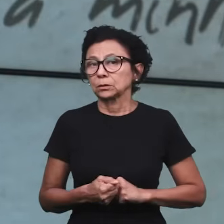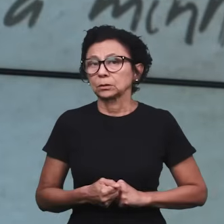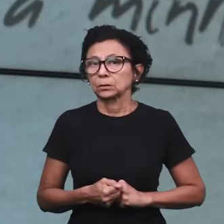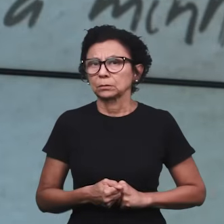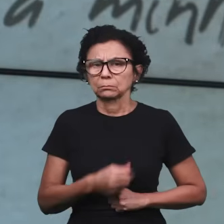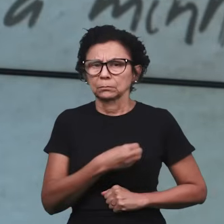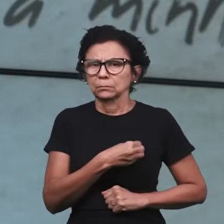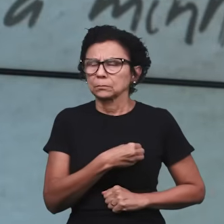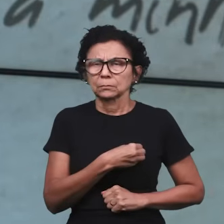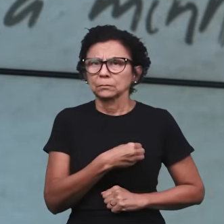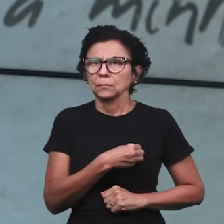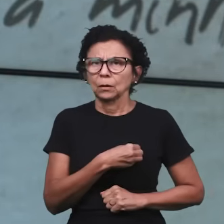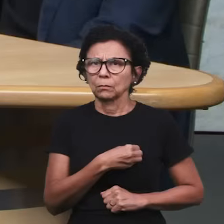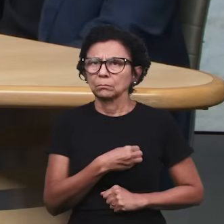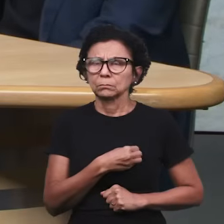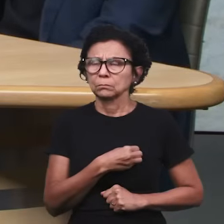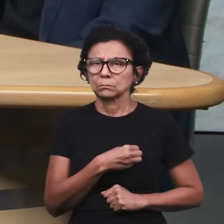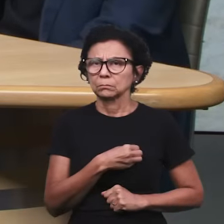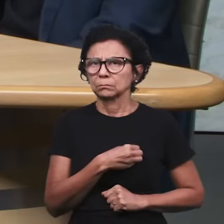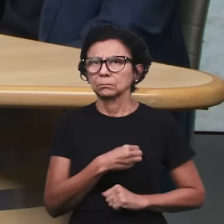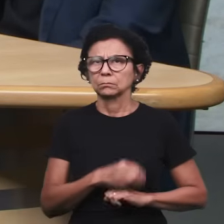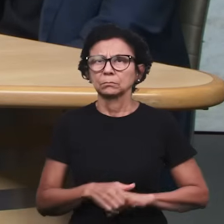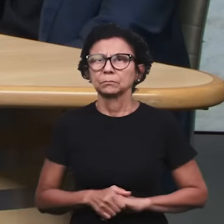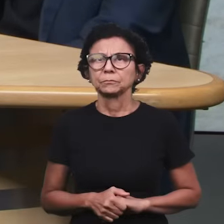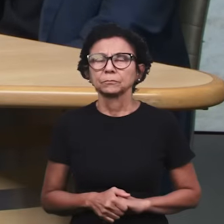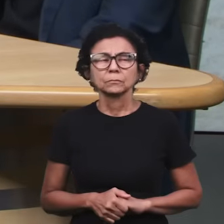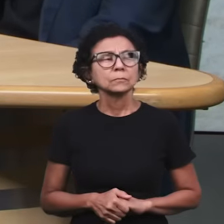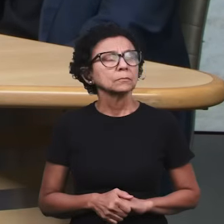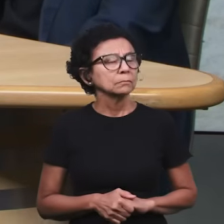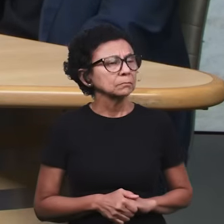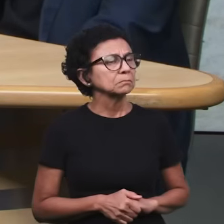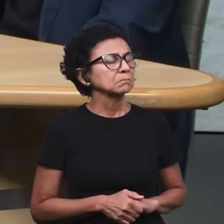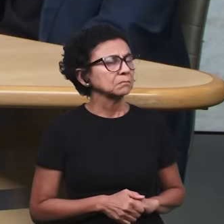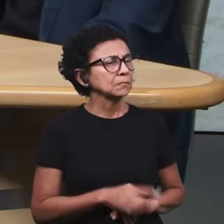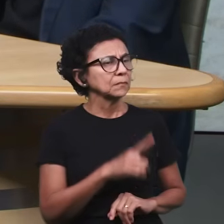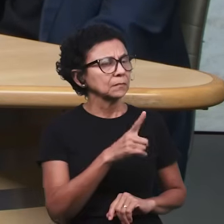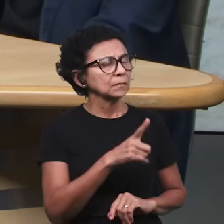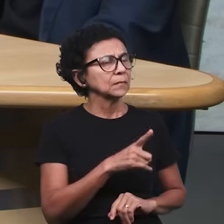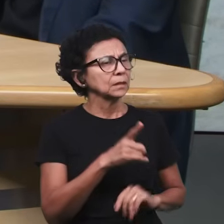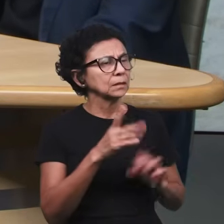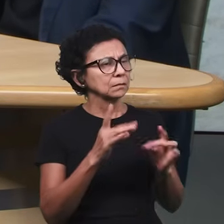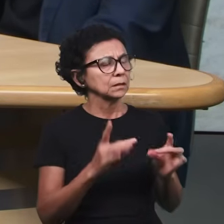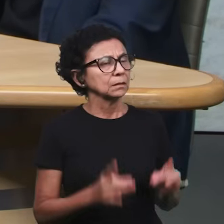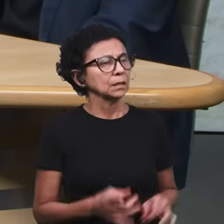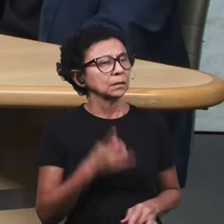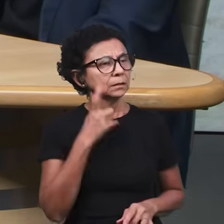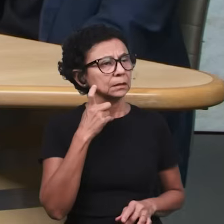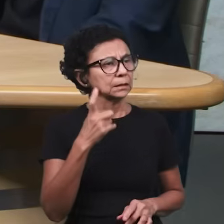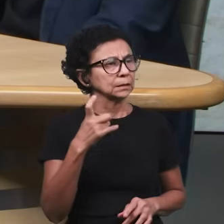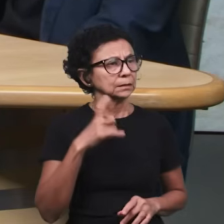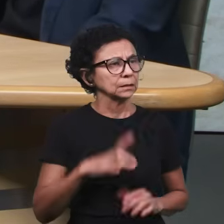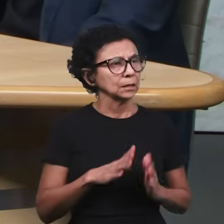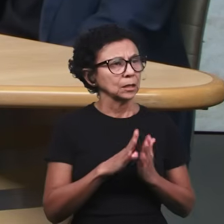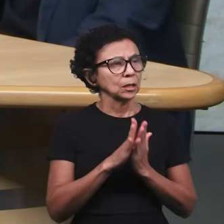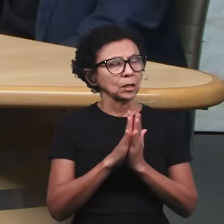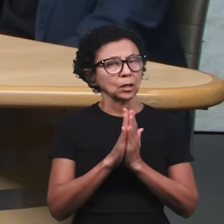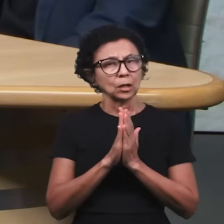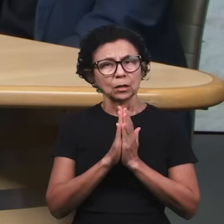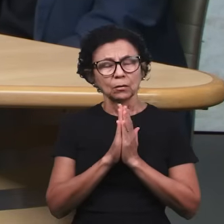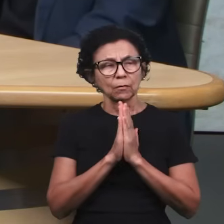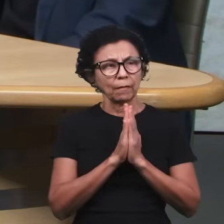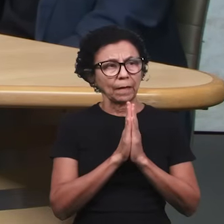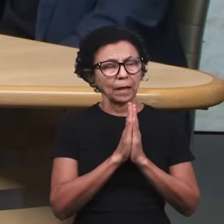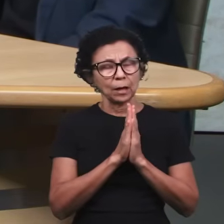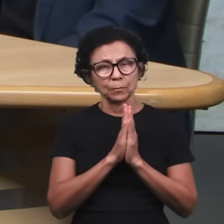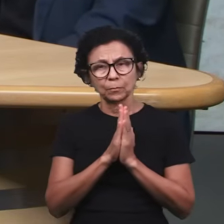sem manchas. E Douglas, isso é tão extraordinário que quando a palavra fala que nós temos que venerar